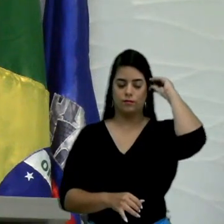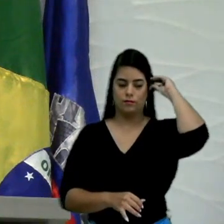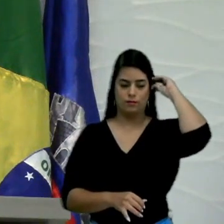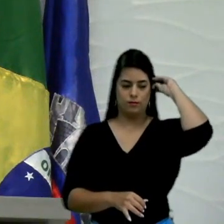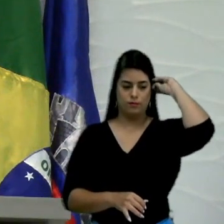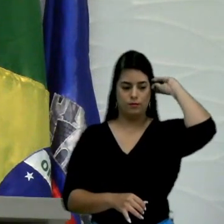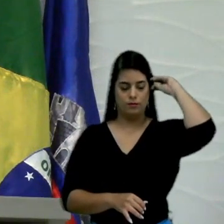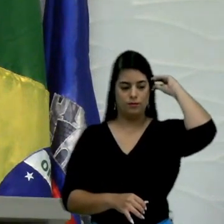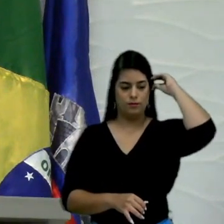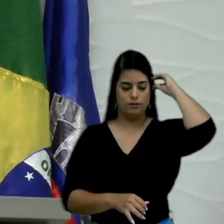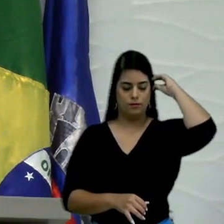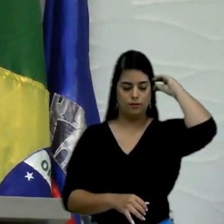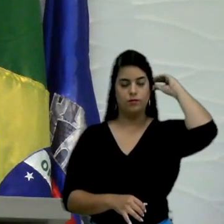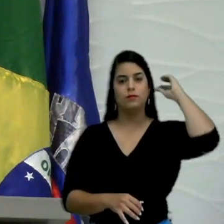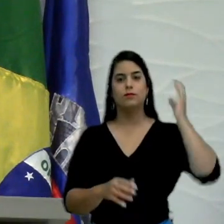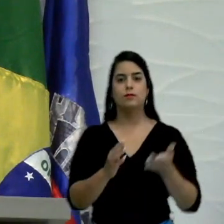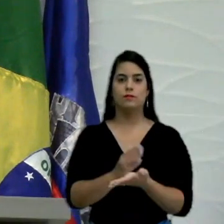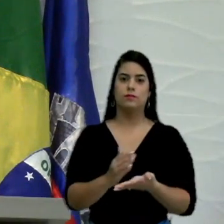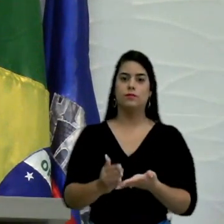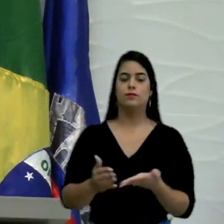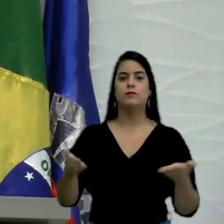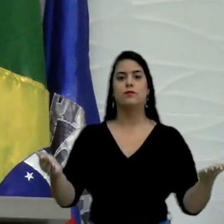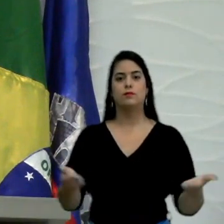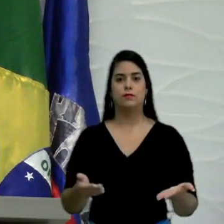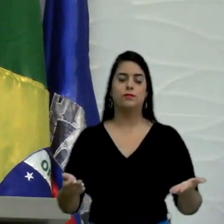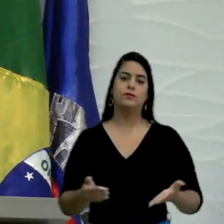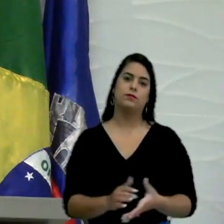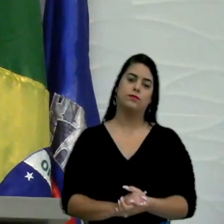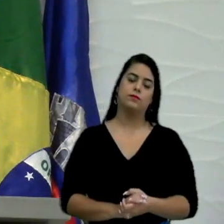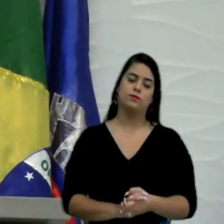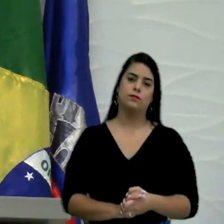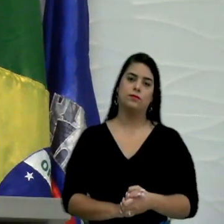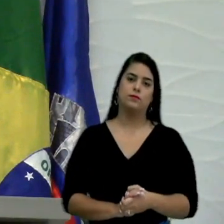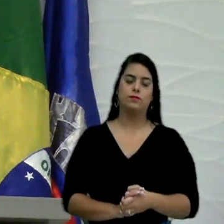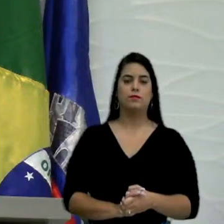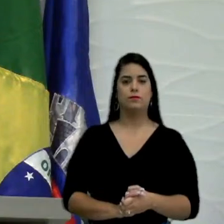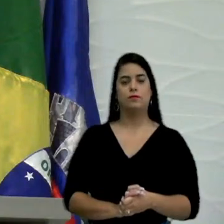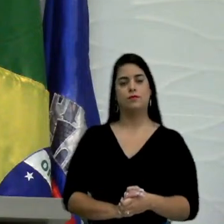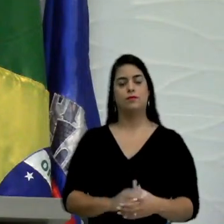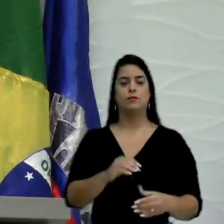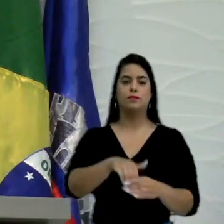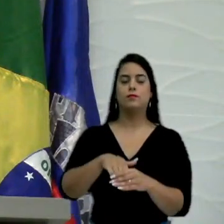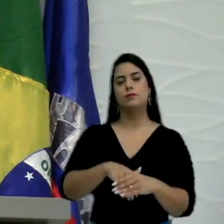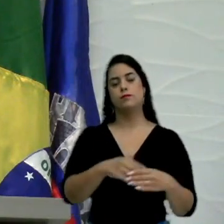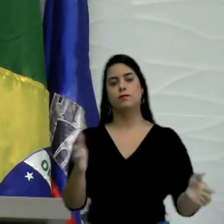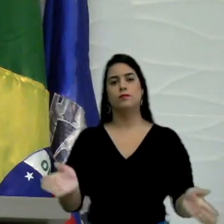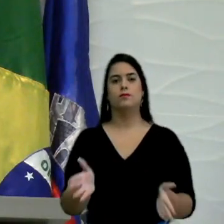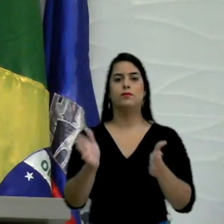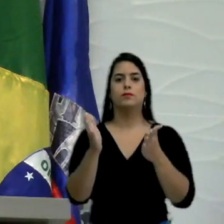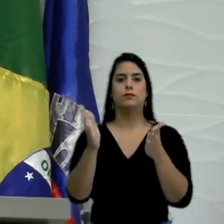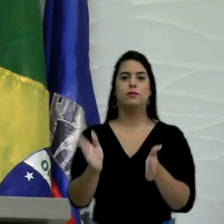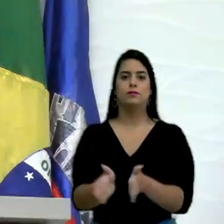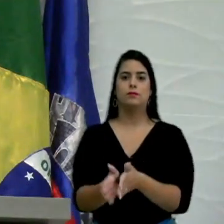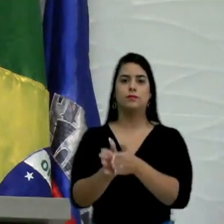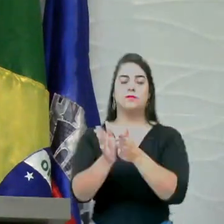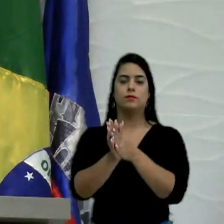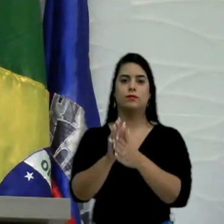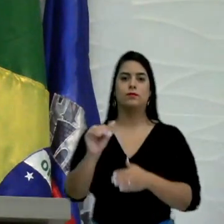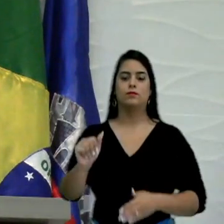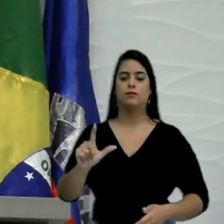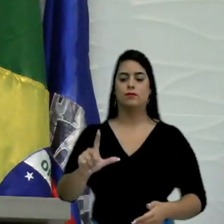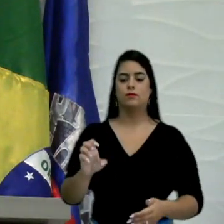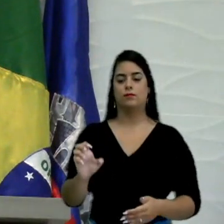Quero começar no dia de hoje, externando aqui meus votos de felicitação para a Aliene